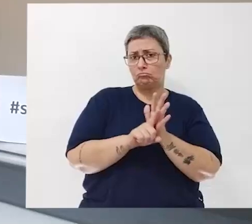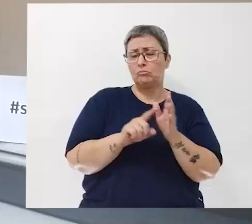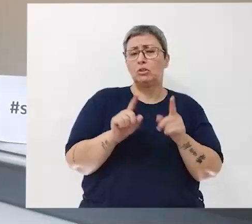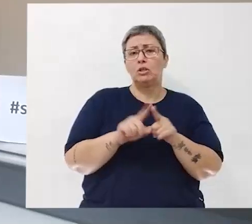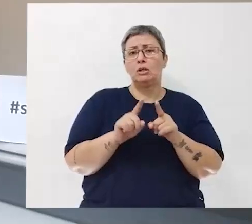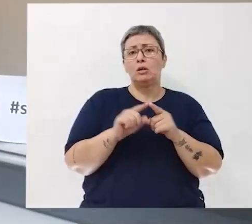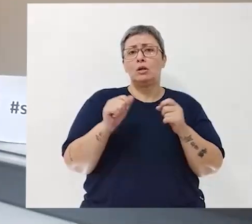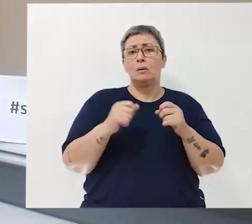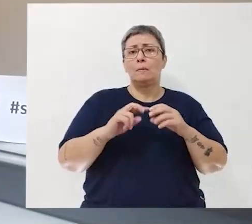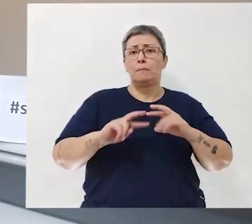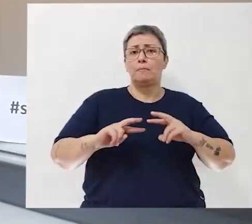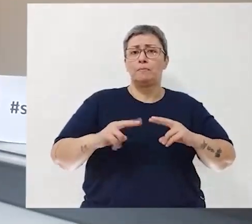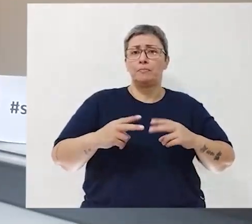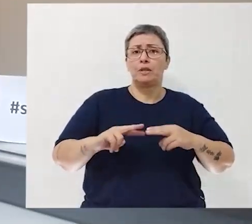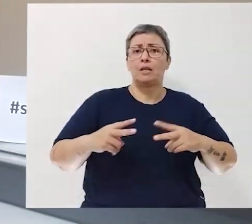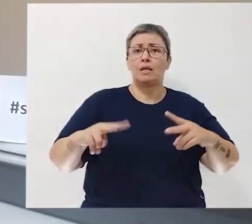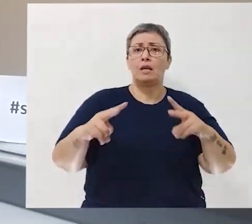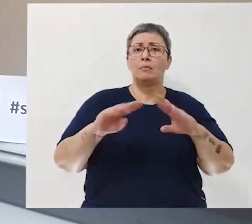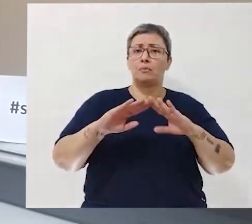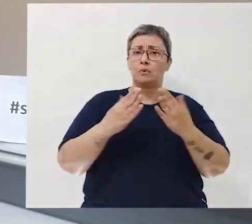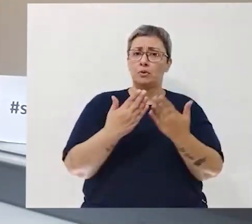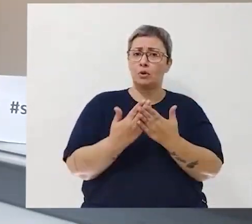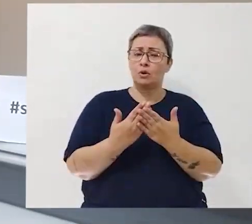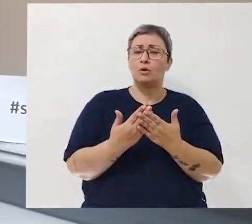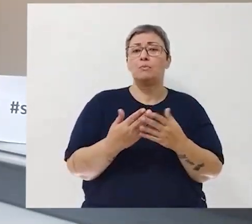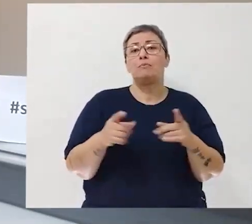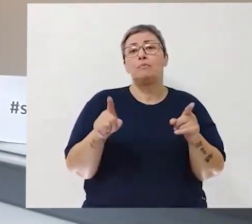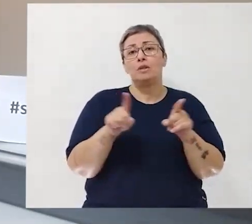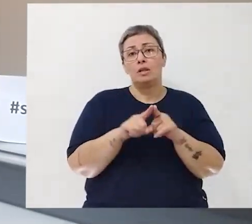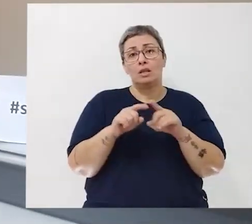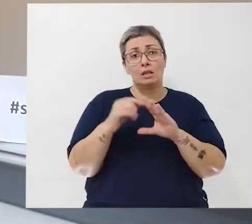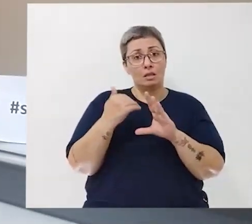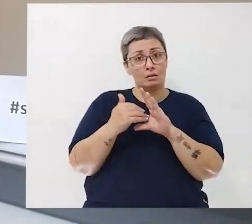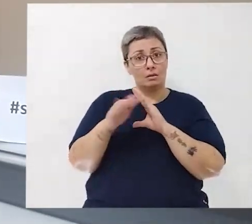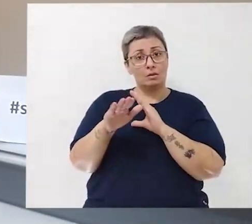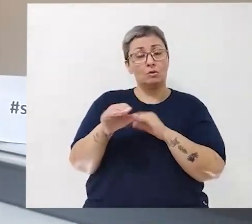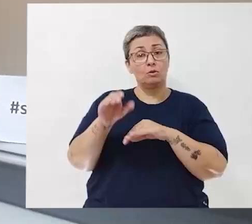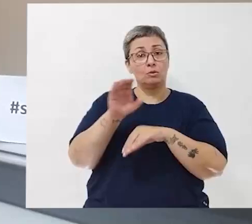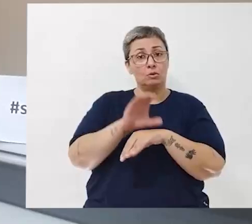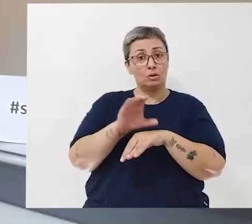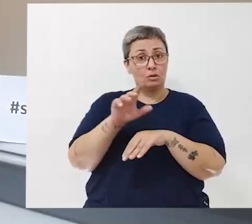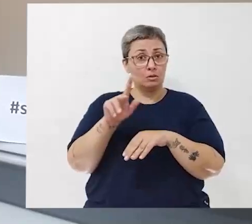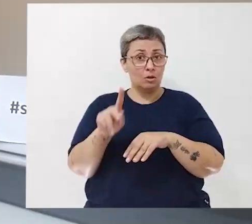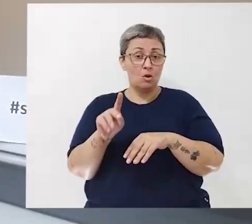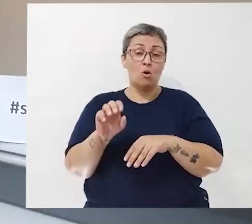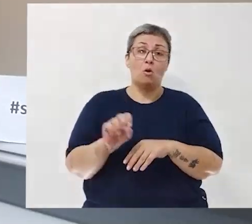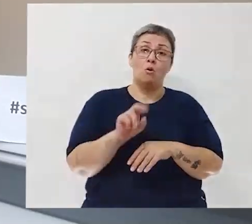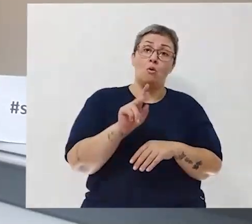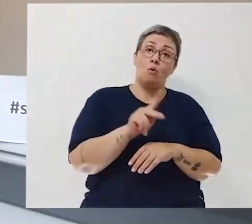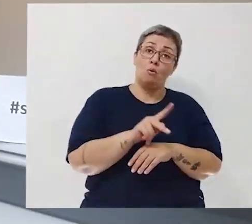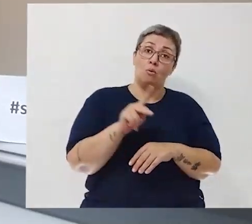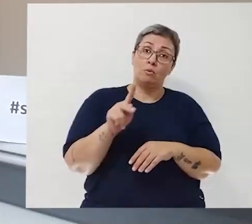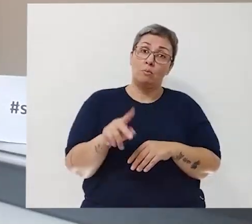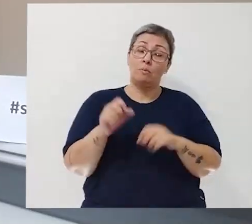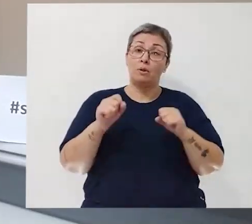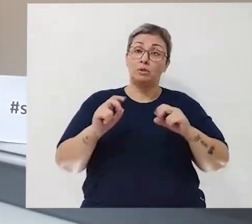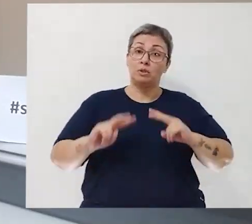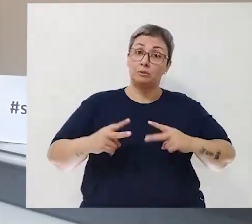tá, e encaminhar para a escola. E aí, o seu coordenador ou o seu próprio professor, ele